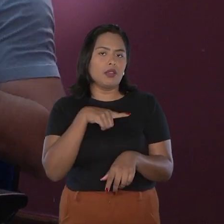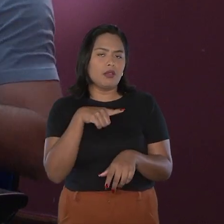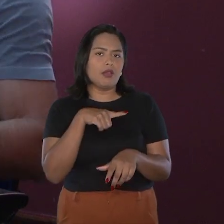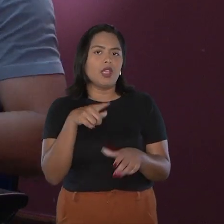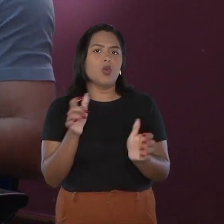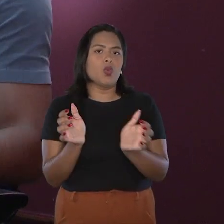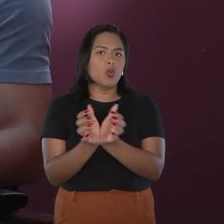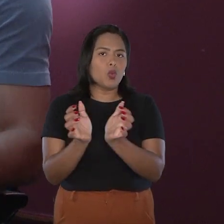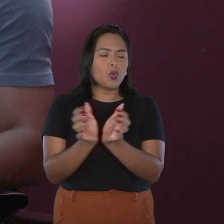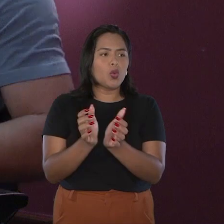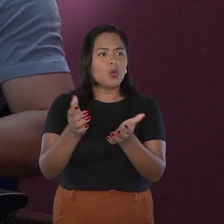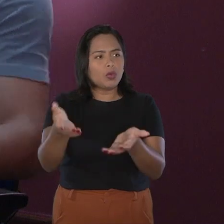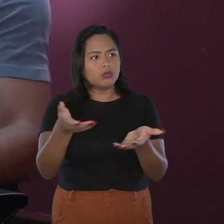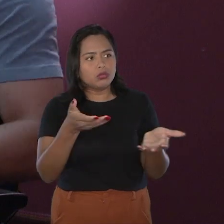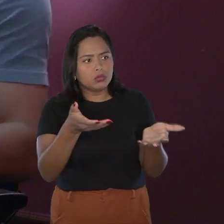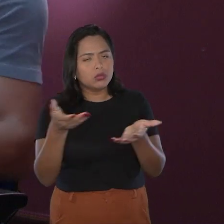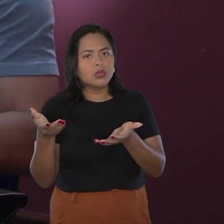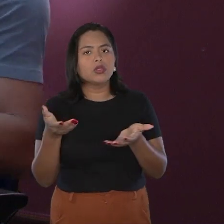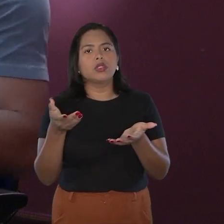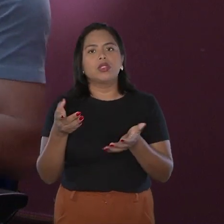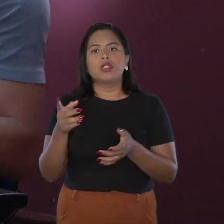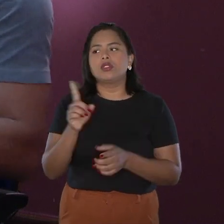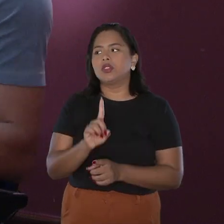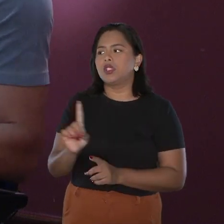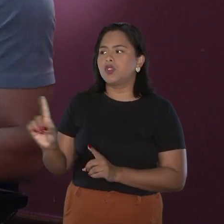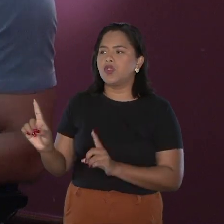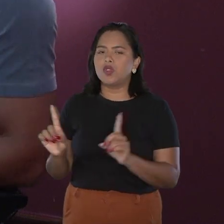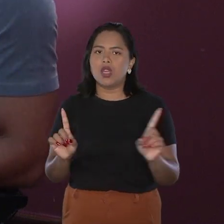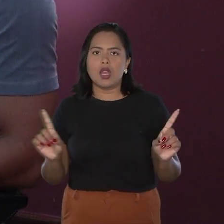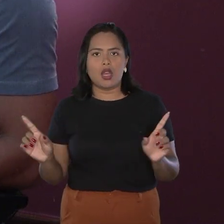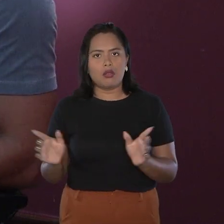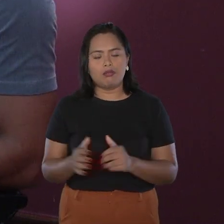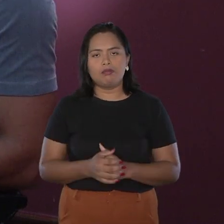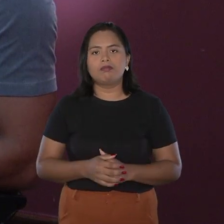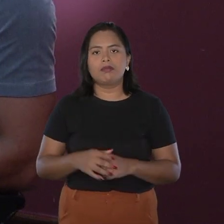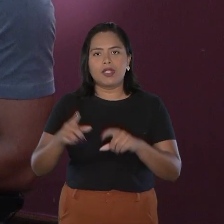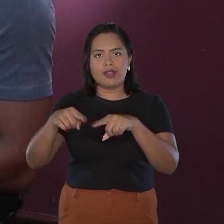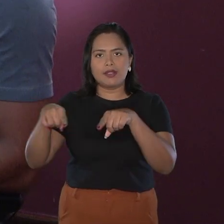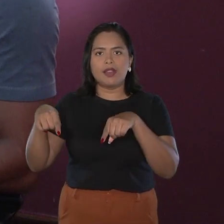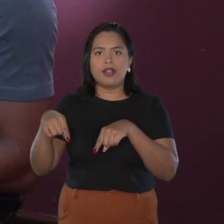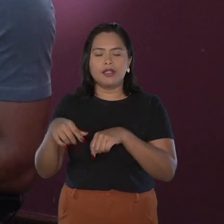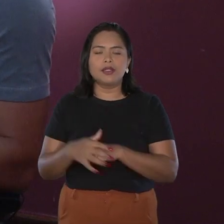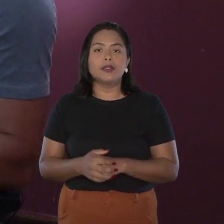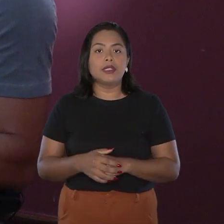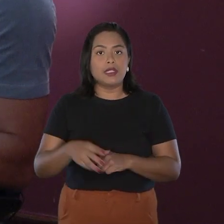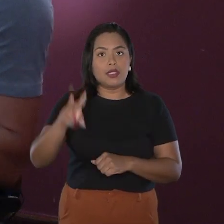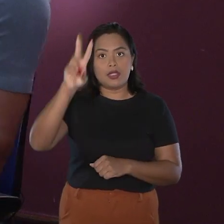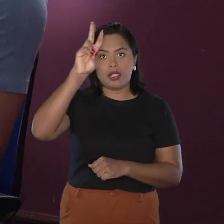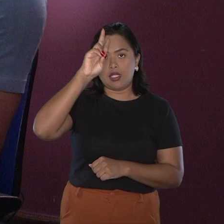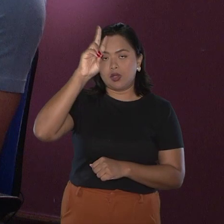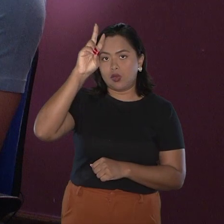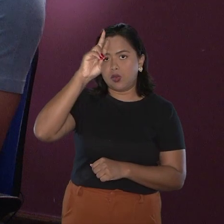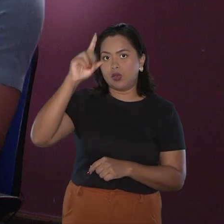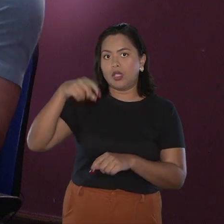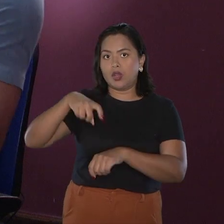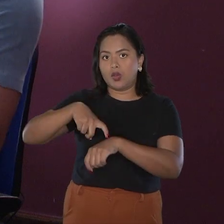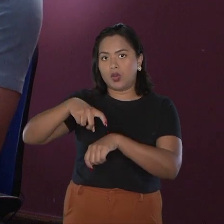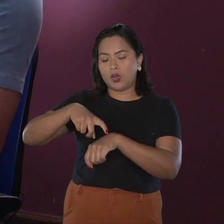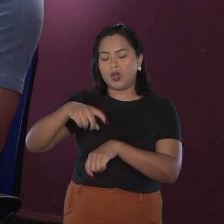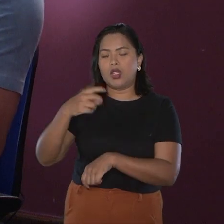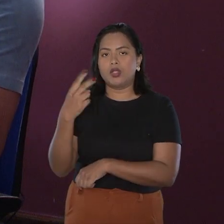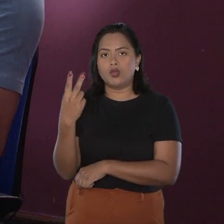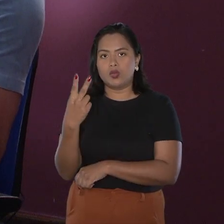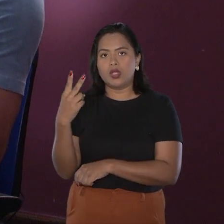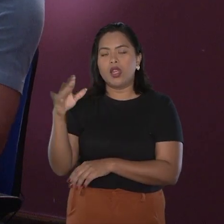acolher fazer o credenciamento Direcionar para salas específicas né então na segunda-feira começa nas duas da tarde